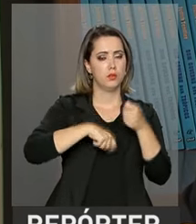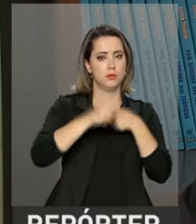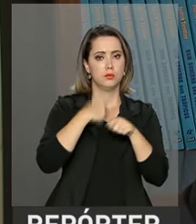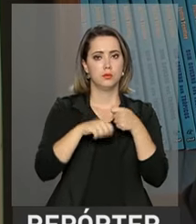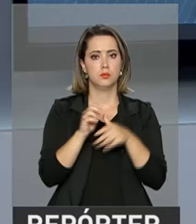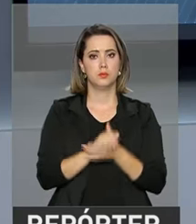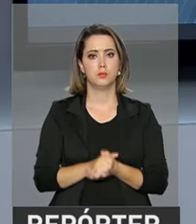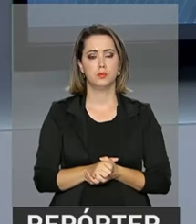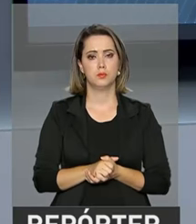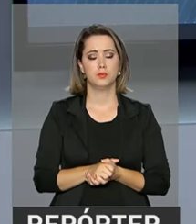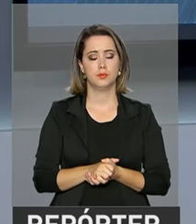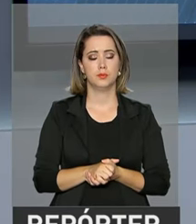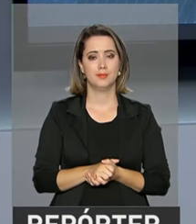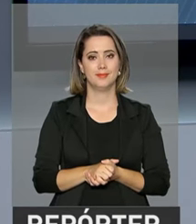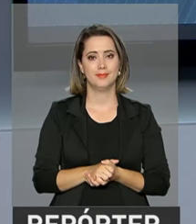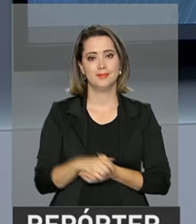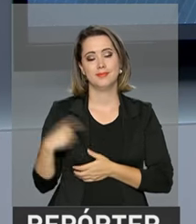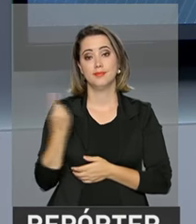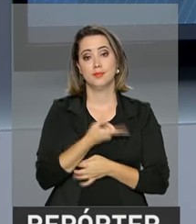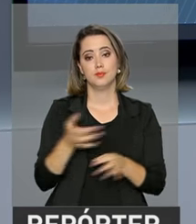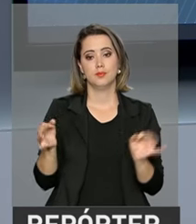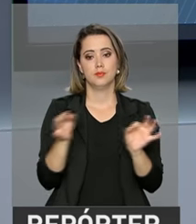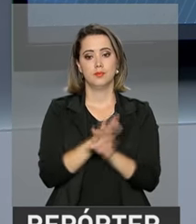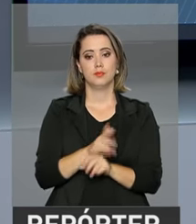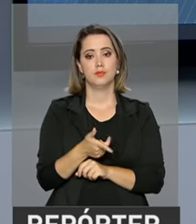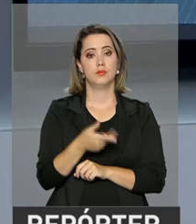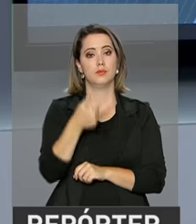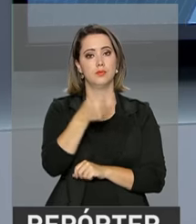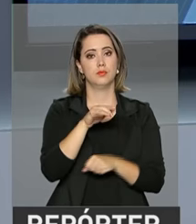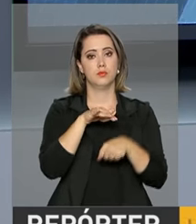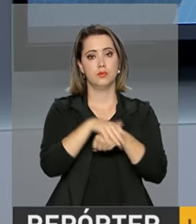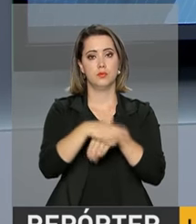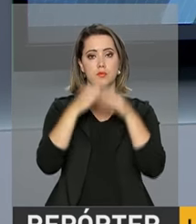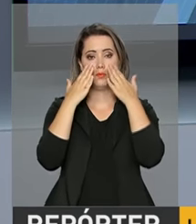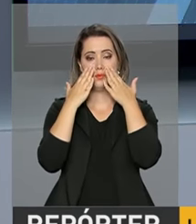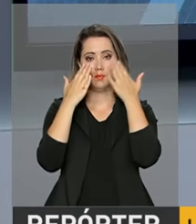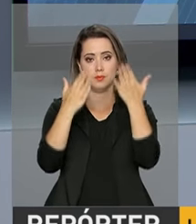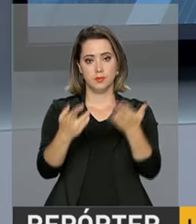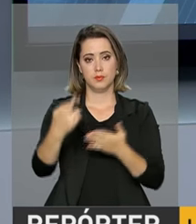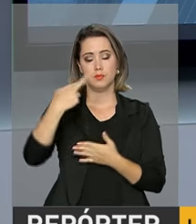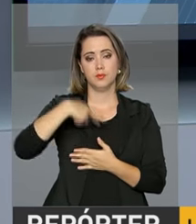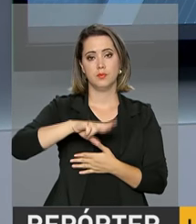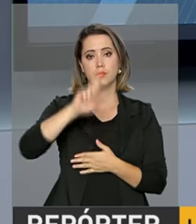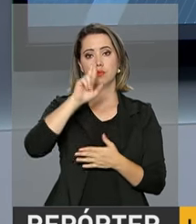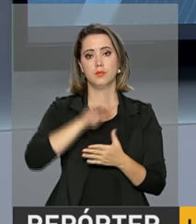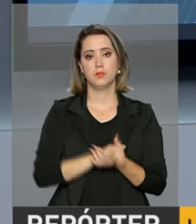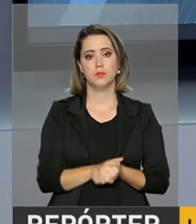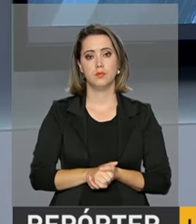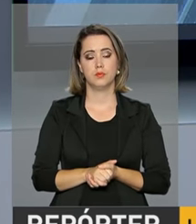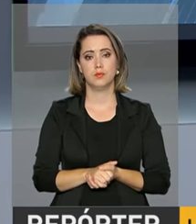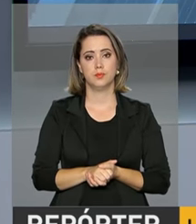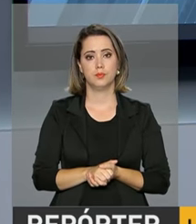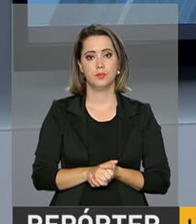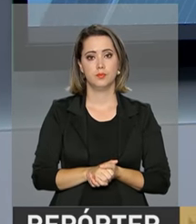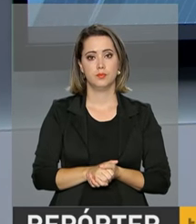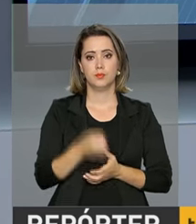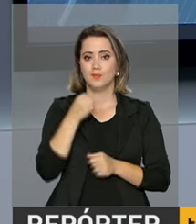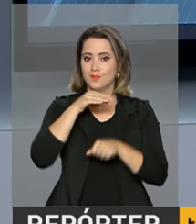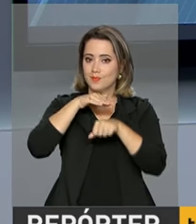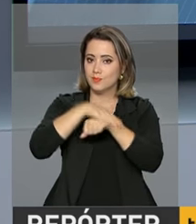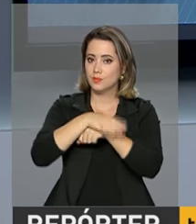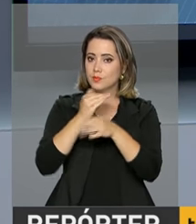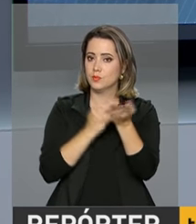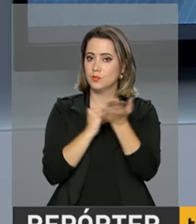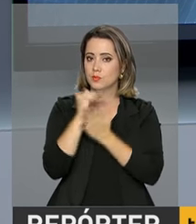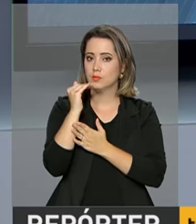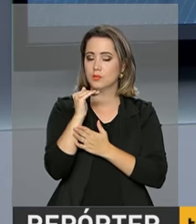economia nós ficamos por aqui voltamos às sete da noite na próxima edição do repórter nbr uma boa noite